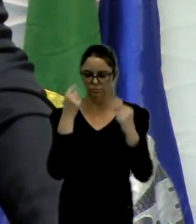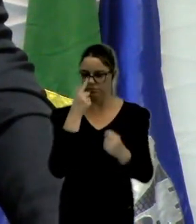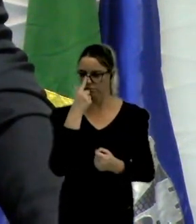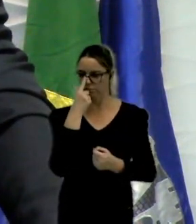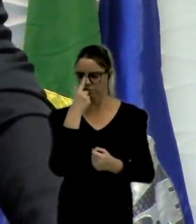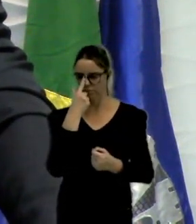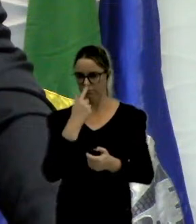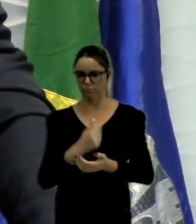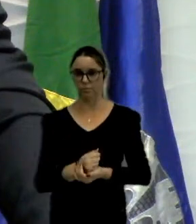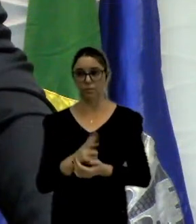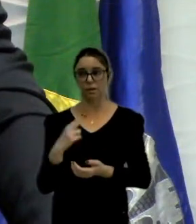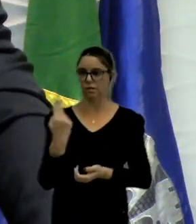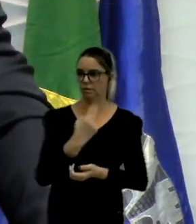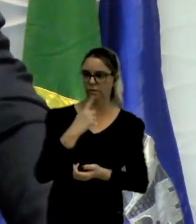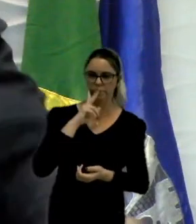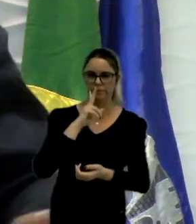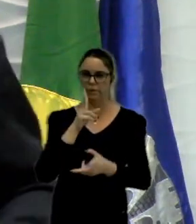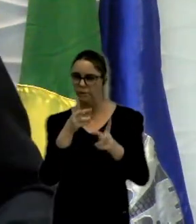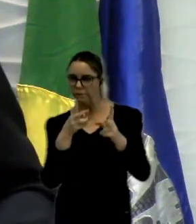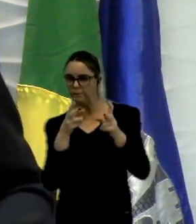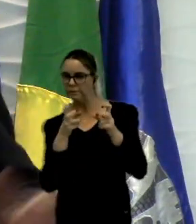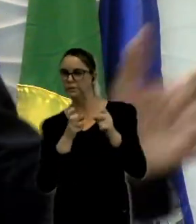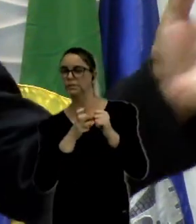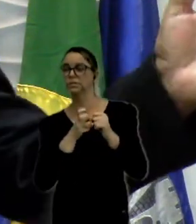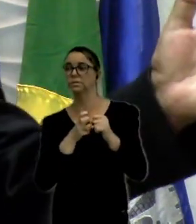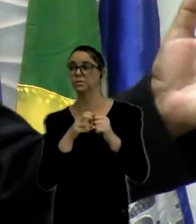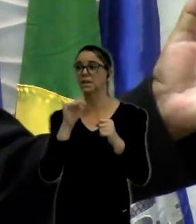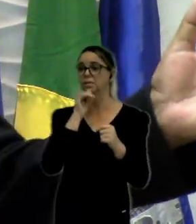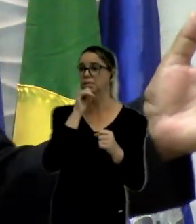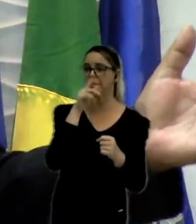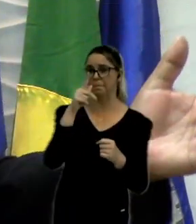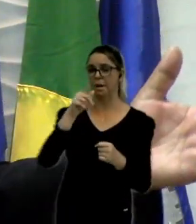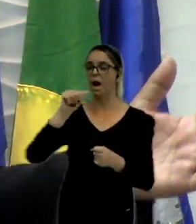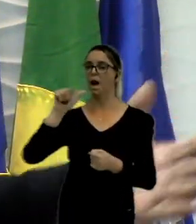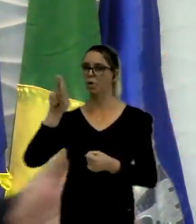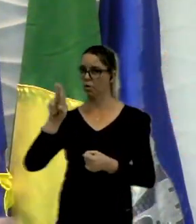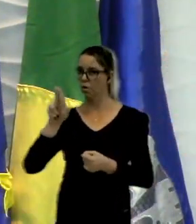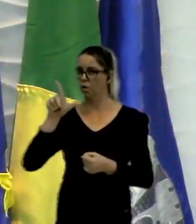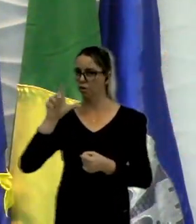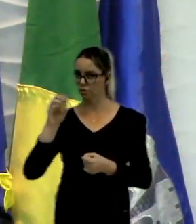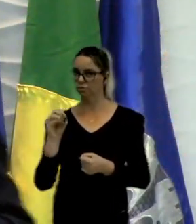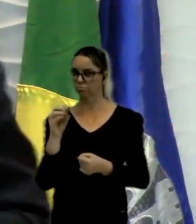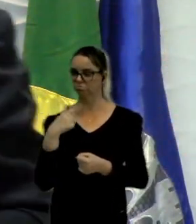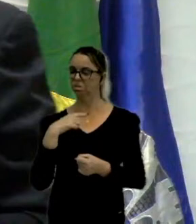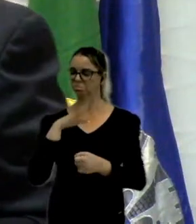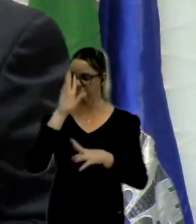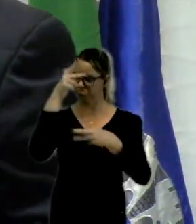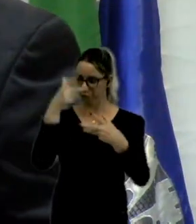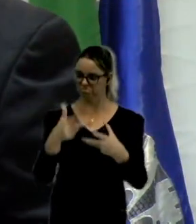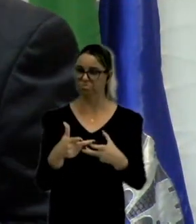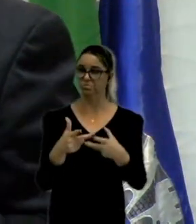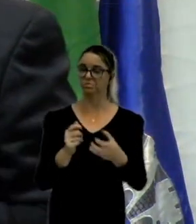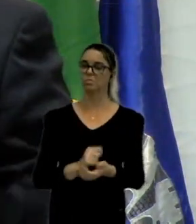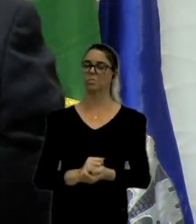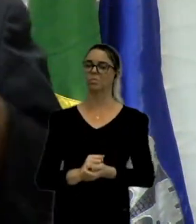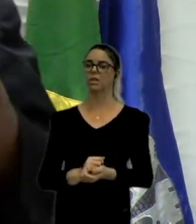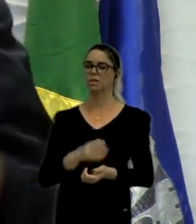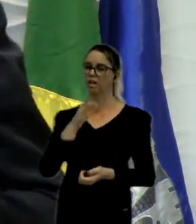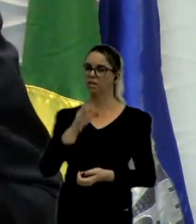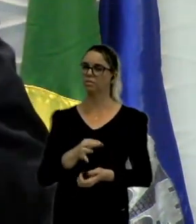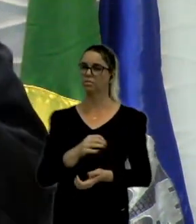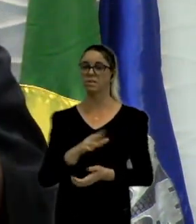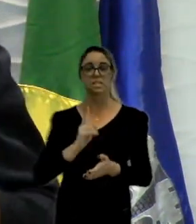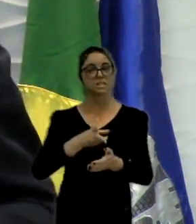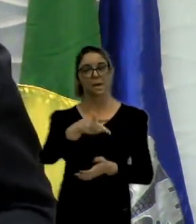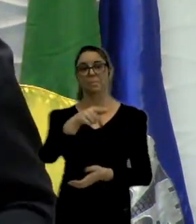Aí a gente vê, por exemplo, Paulo, eu tiro o chapéu para Paulo. Paulo, eu tiro o chapéu para Paulo, sempre que a gente